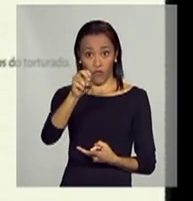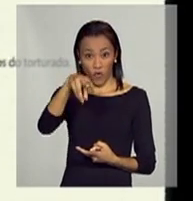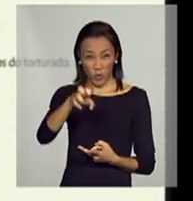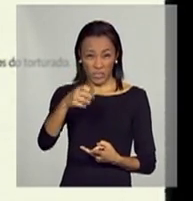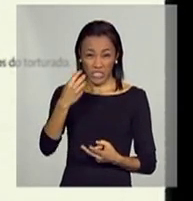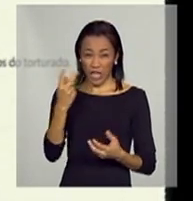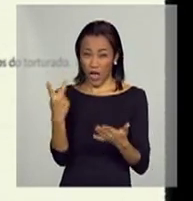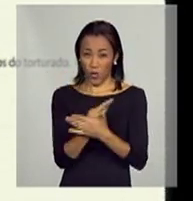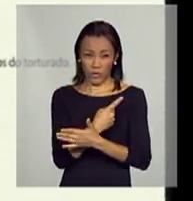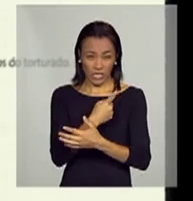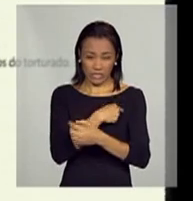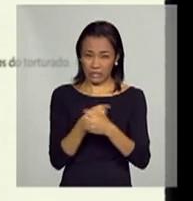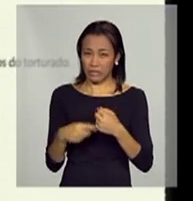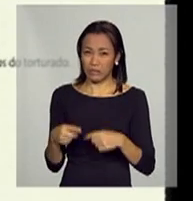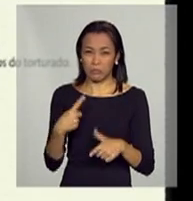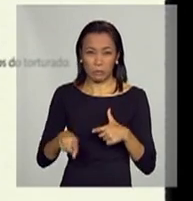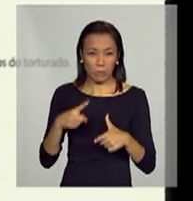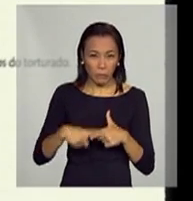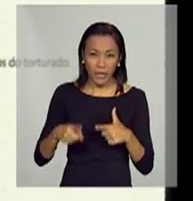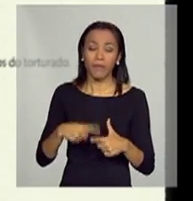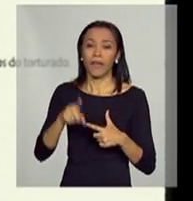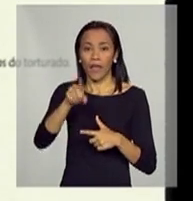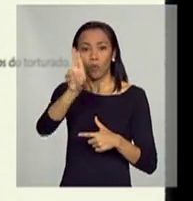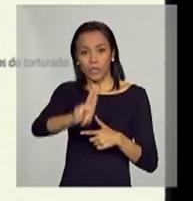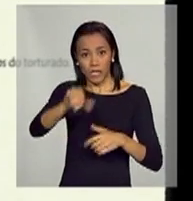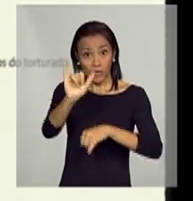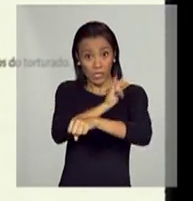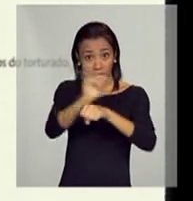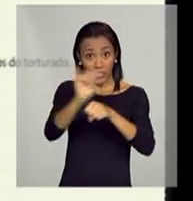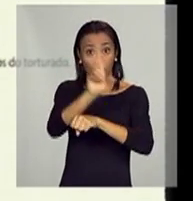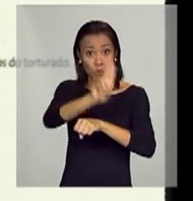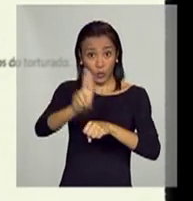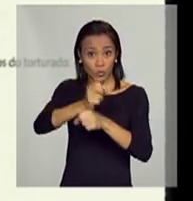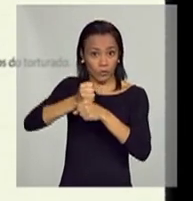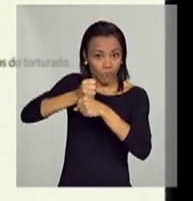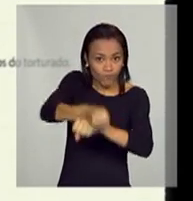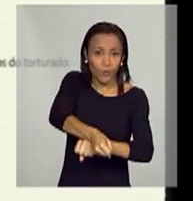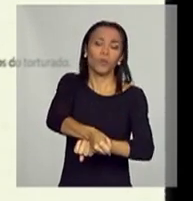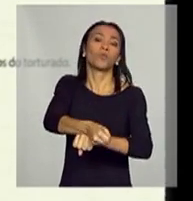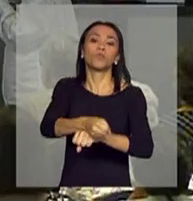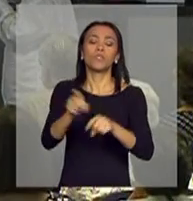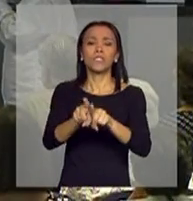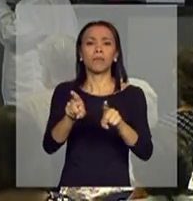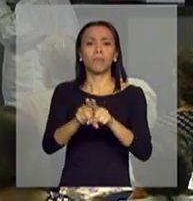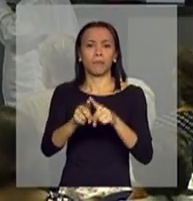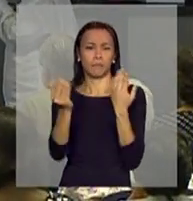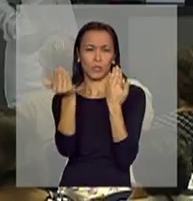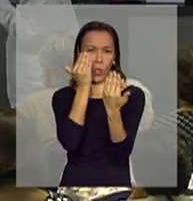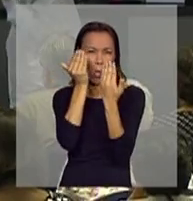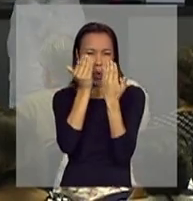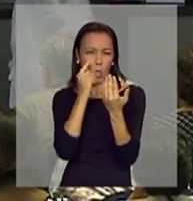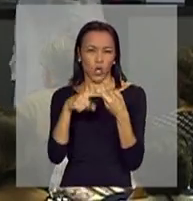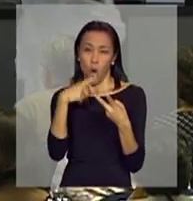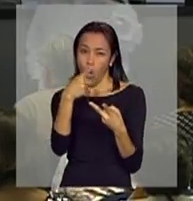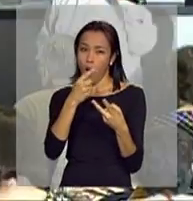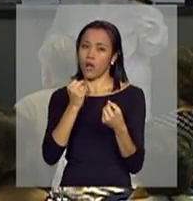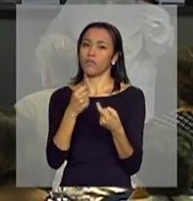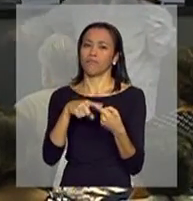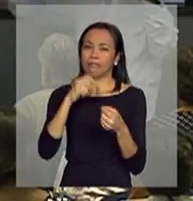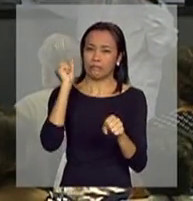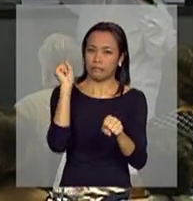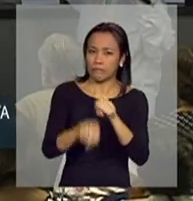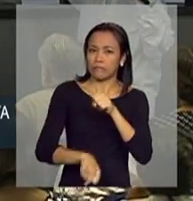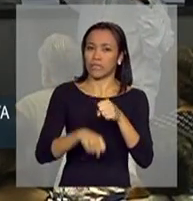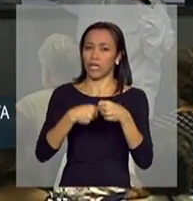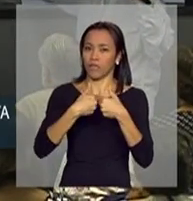em várias vítimas da ditadura, e, evidentemente, as torturas psicológicas com ameaça de assassinato e